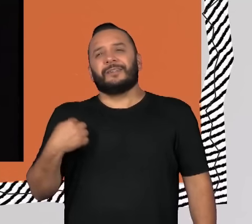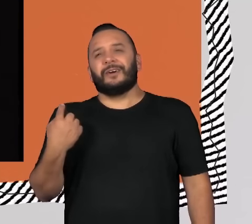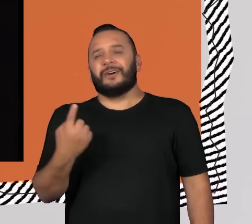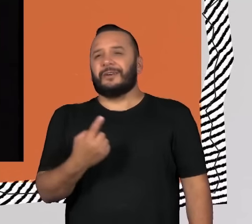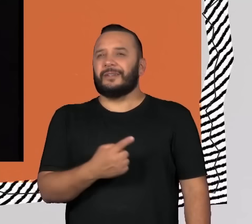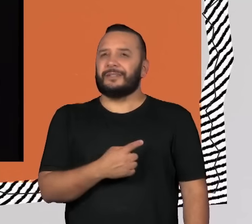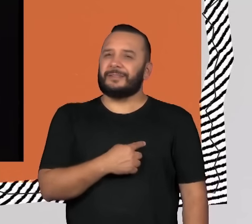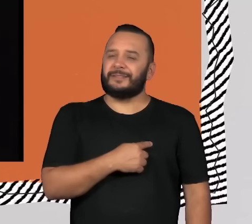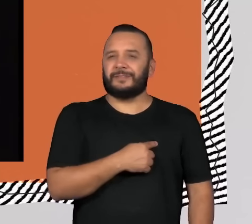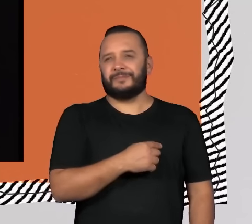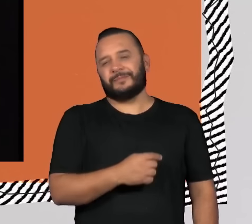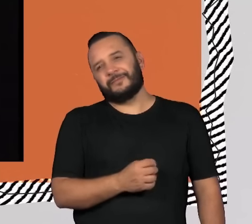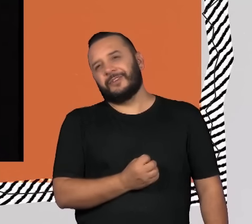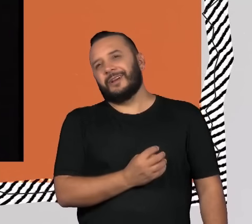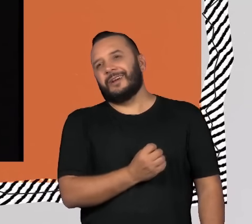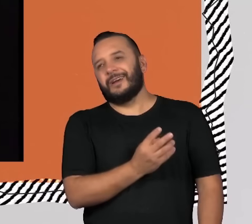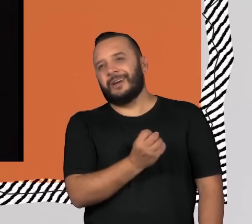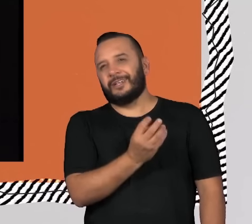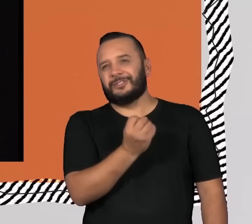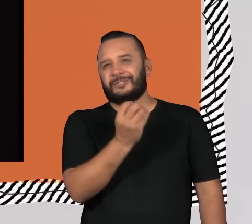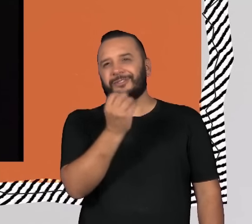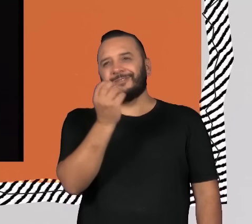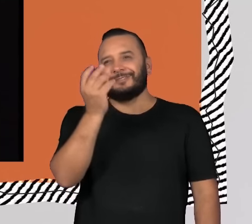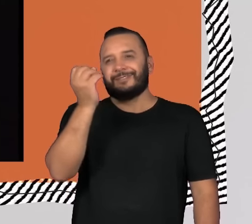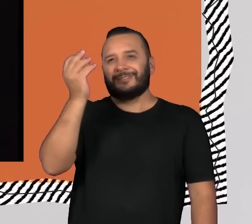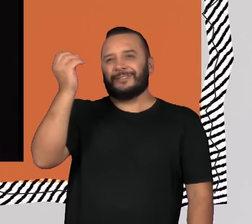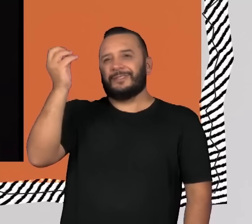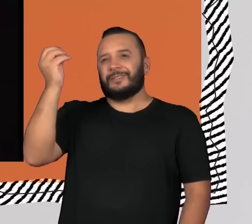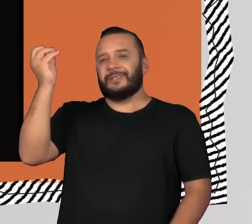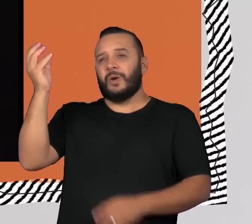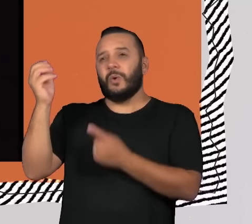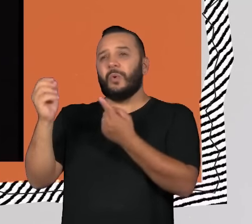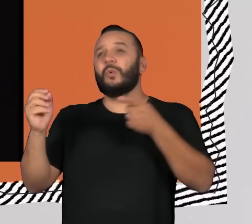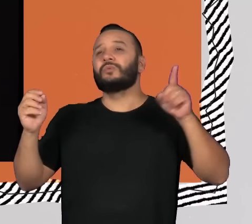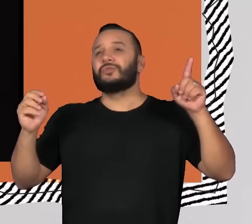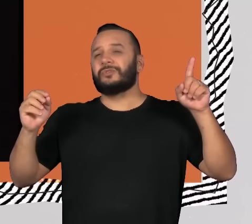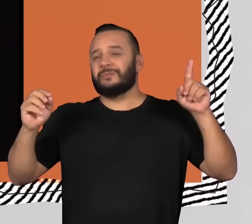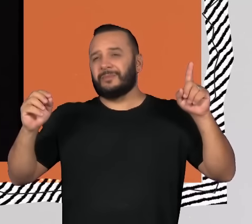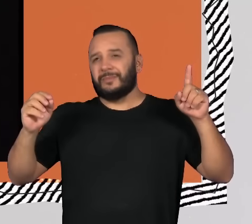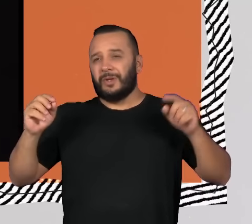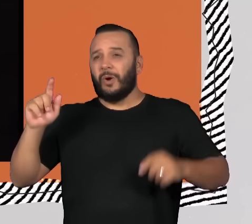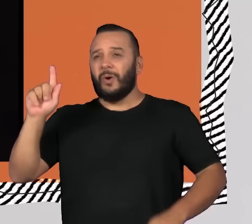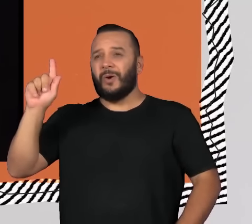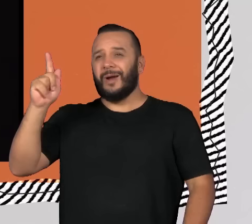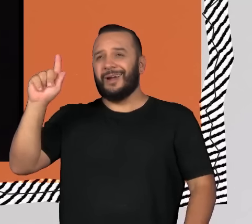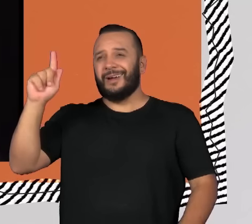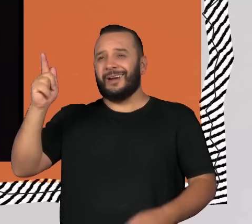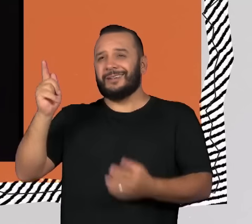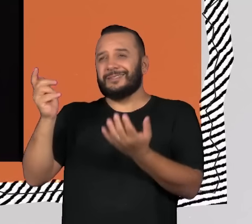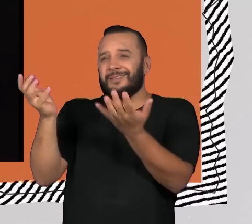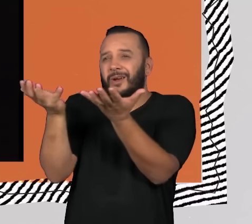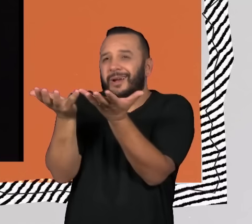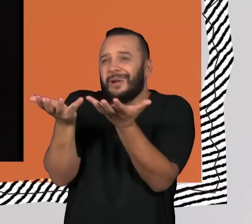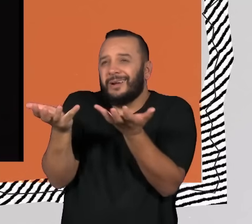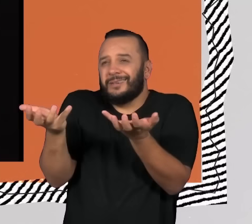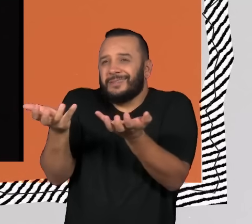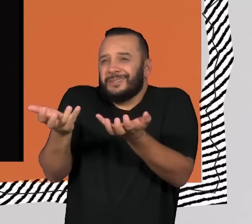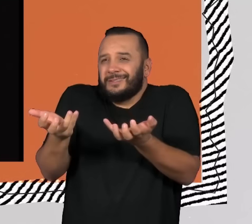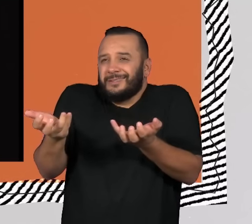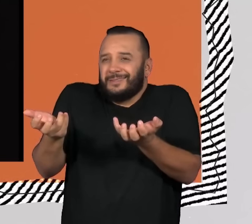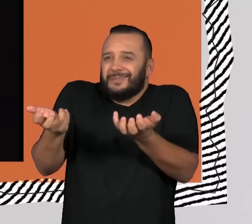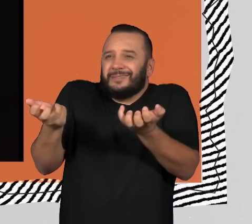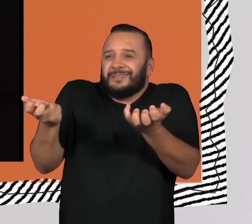Fizemos a última viagem, foi lá pro sertão de